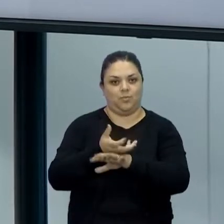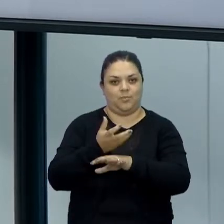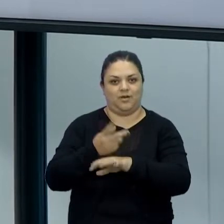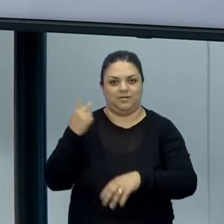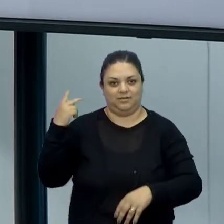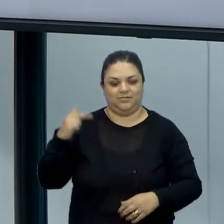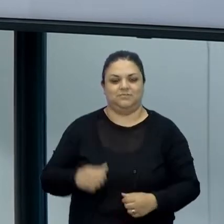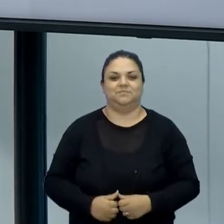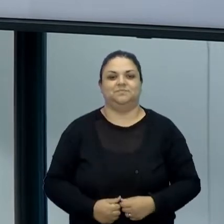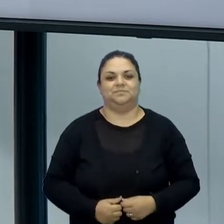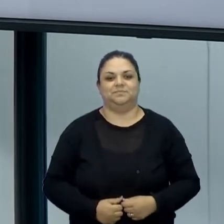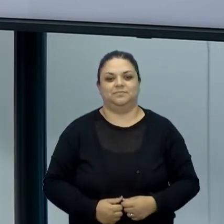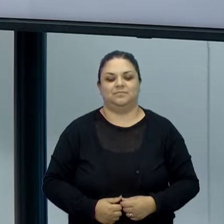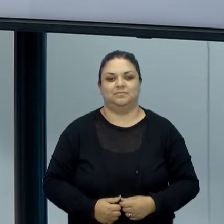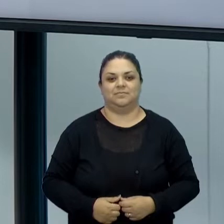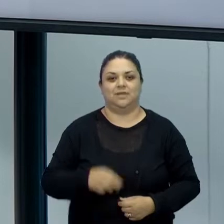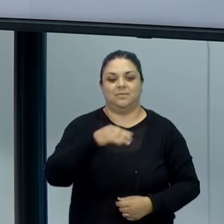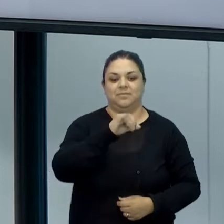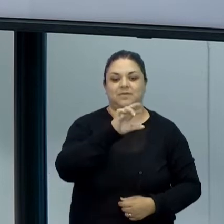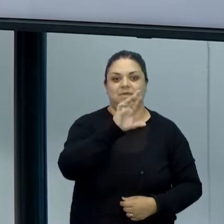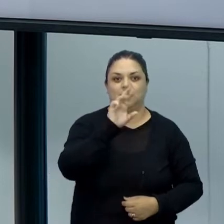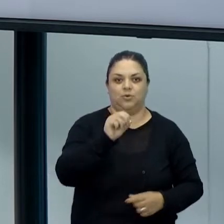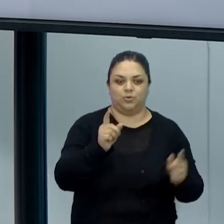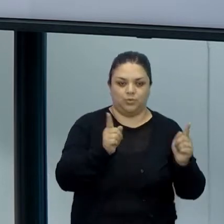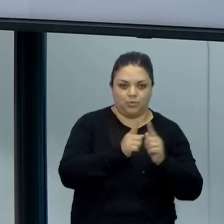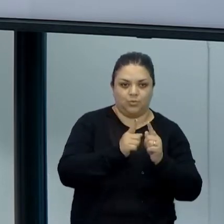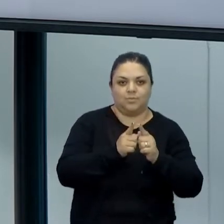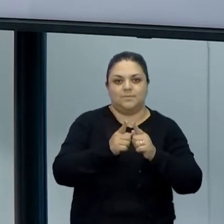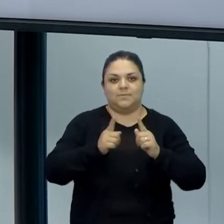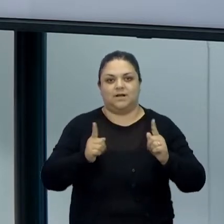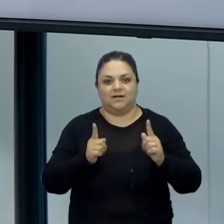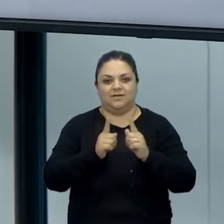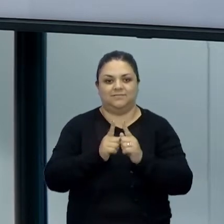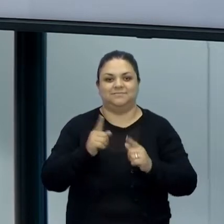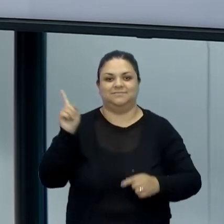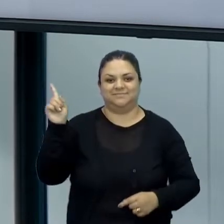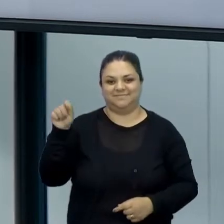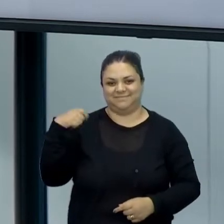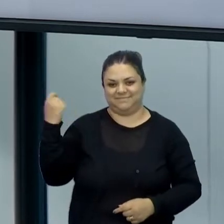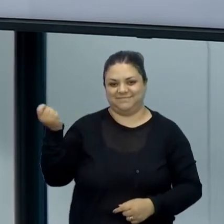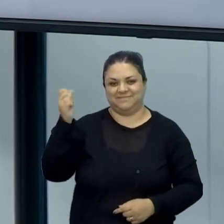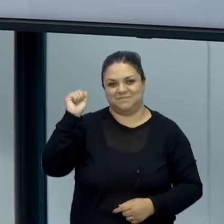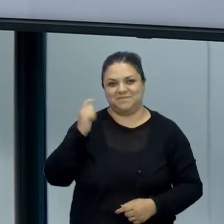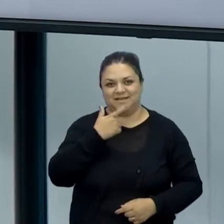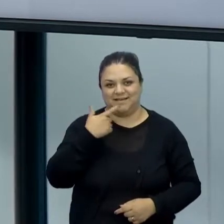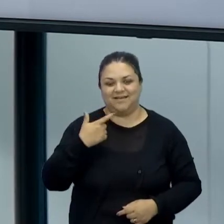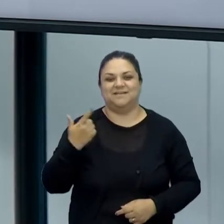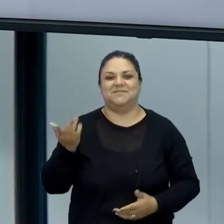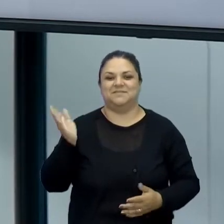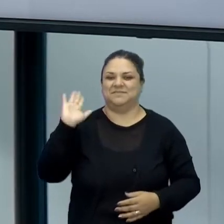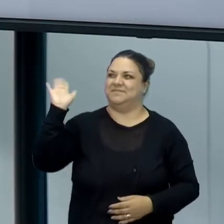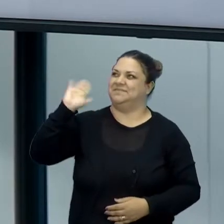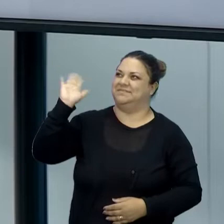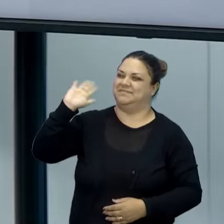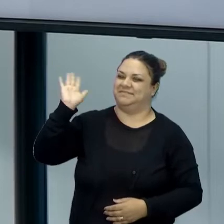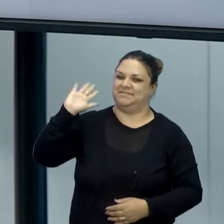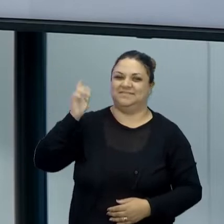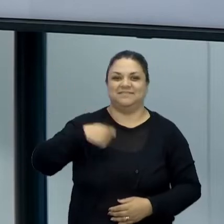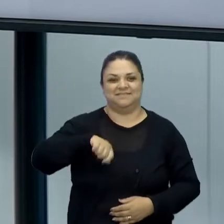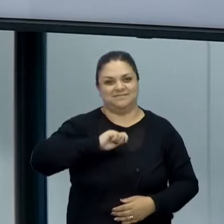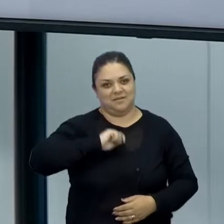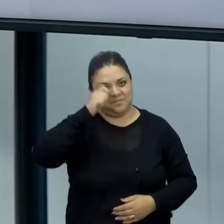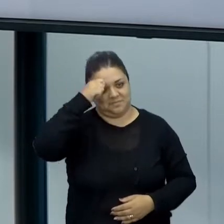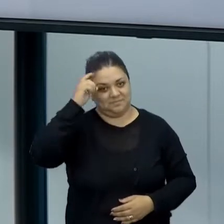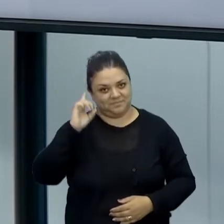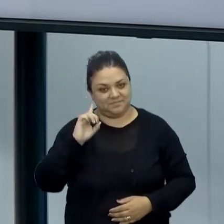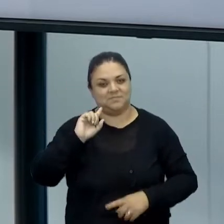componente, do micro ao macro. Eu sou a professora Sumaia, estou aqui com a Amanda. Olá, Amanda, tudo bem? E daqui